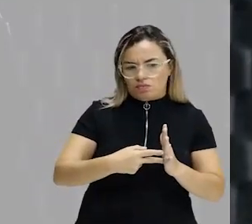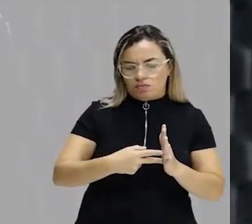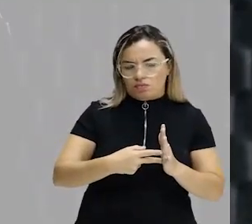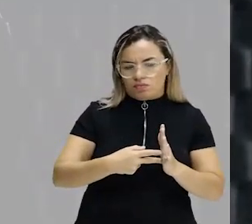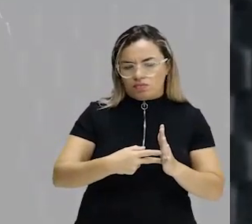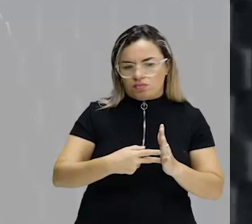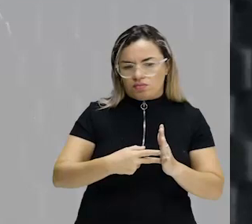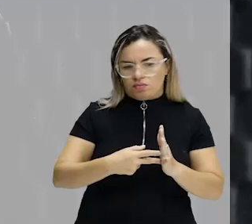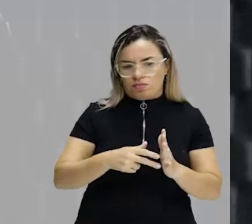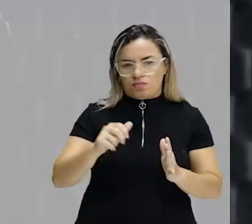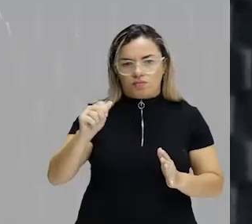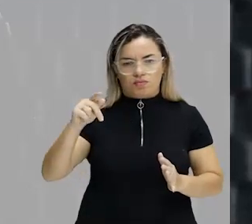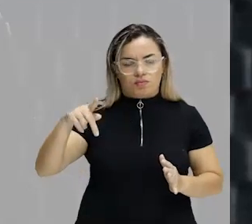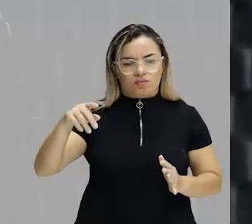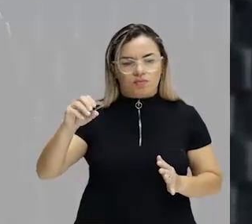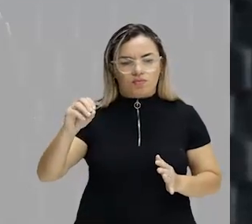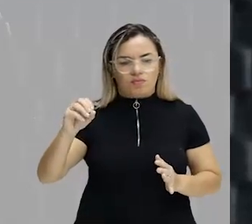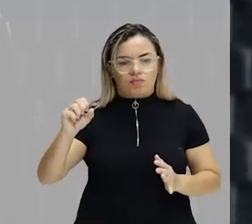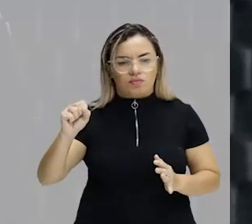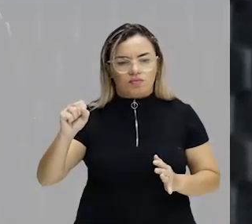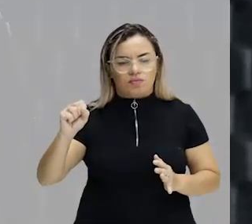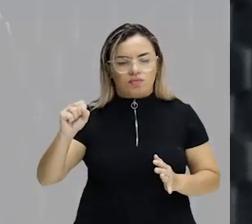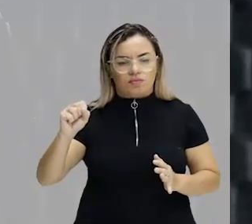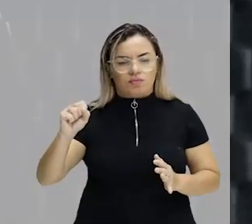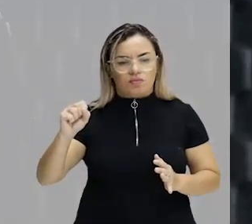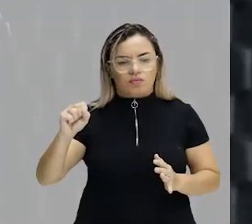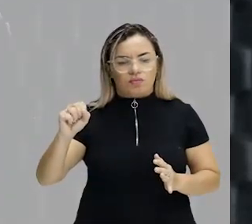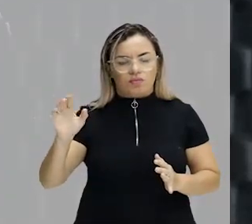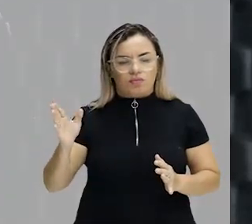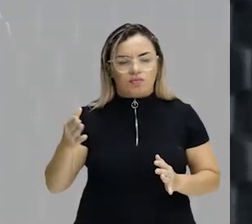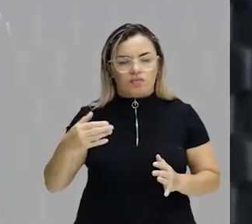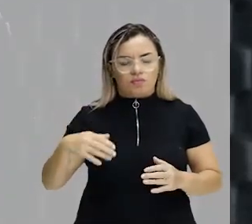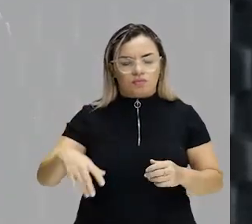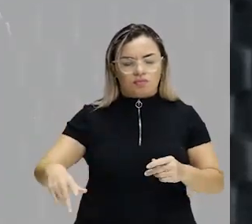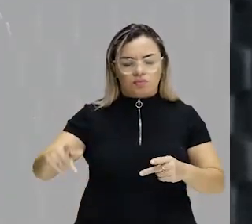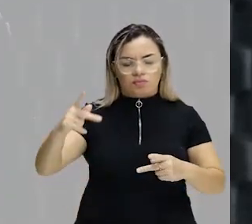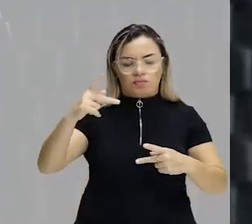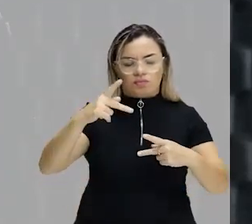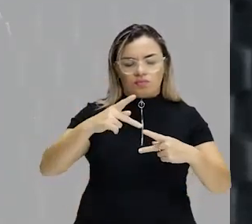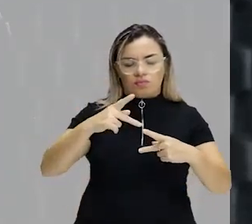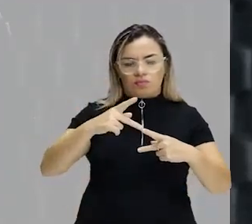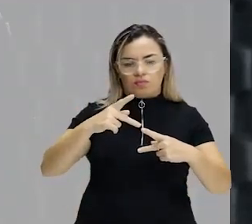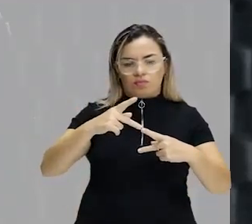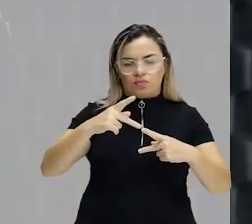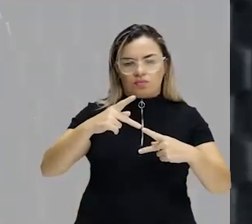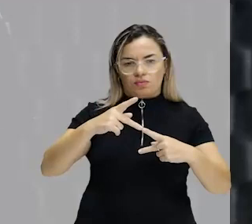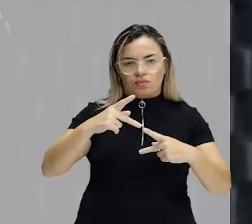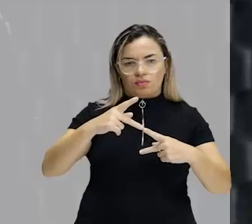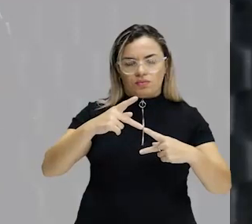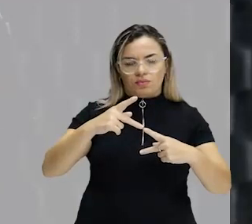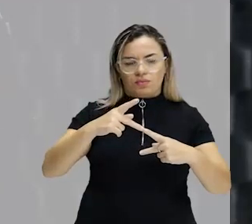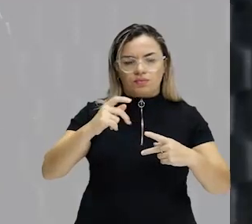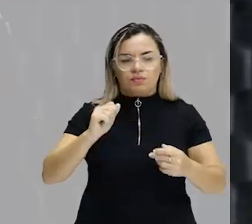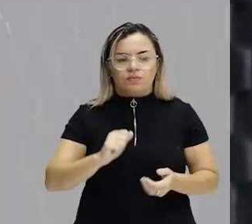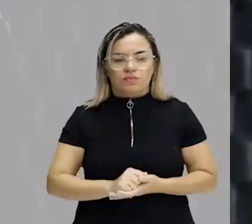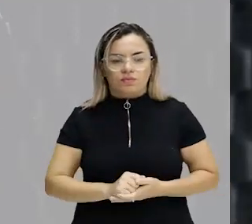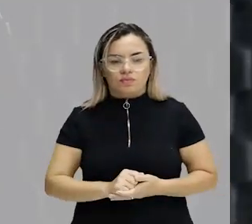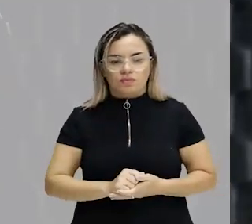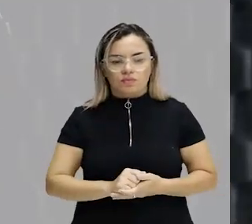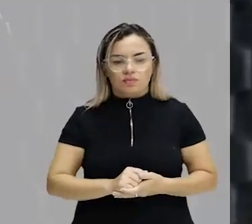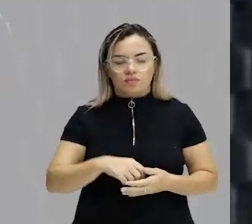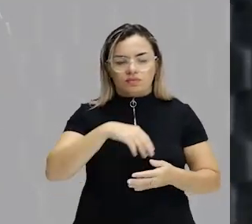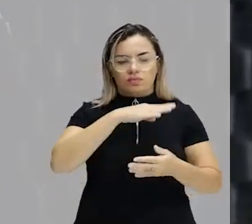após é preposição, tá? Após é preposição, é conectivo sim, mas é uma preposição. Aí vem,